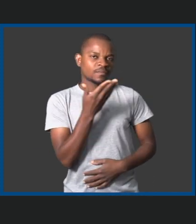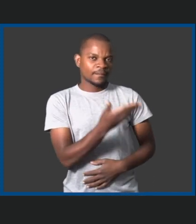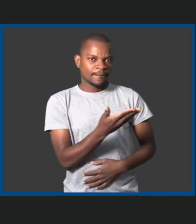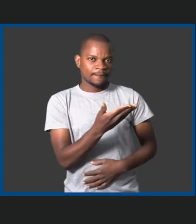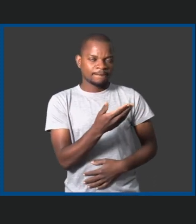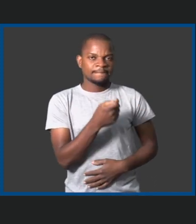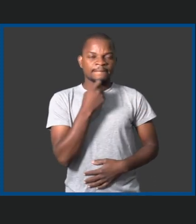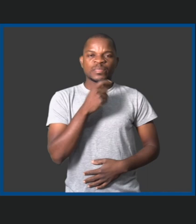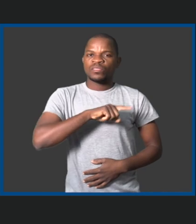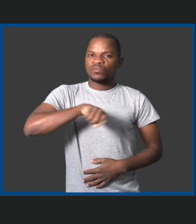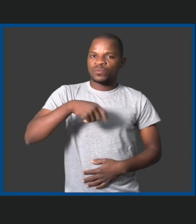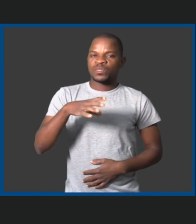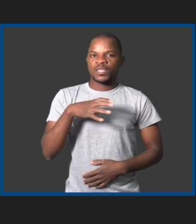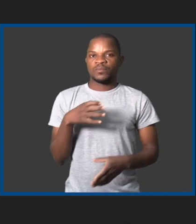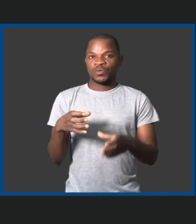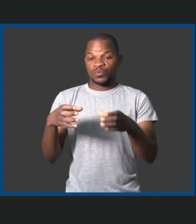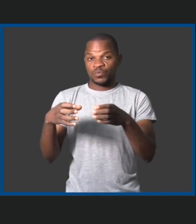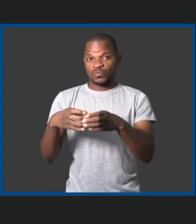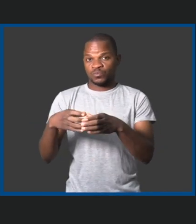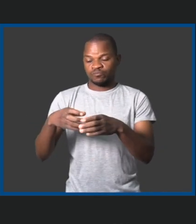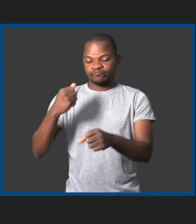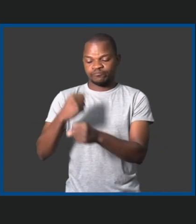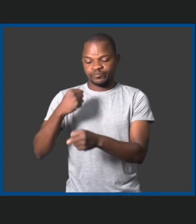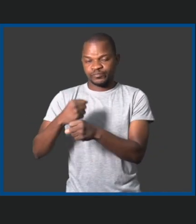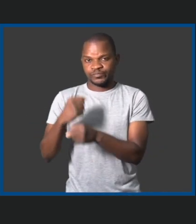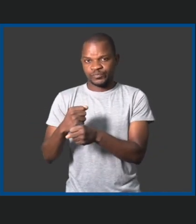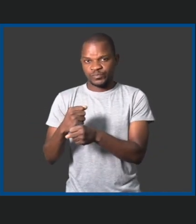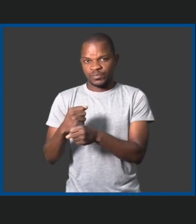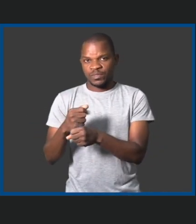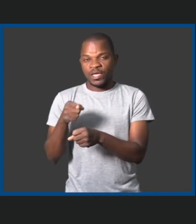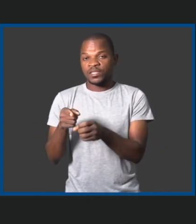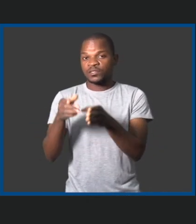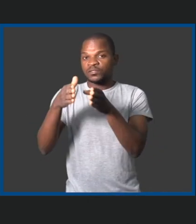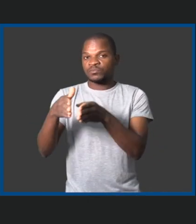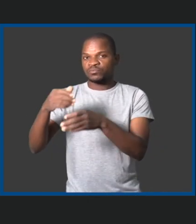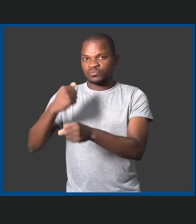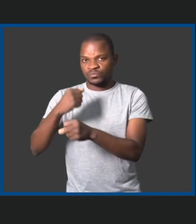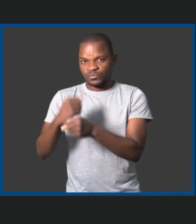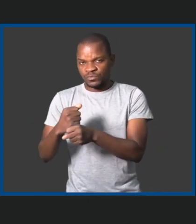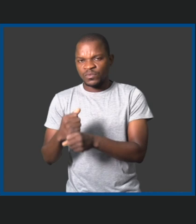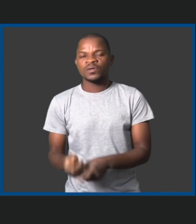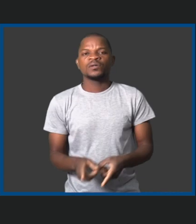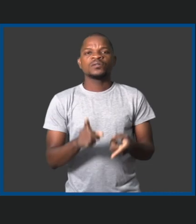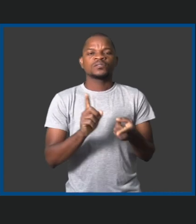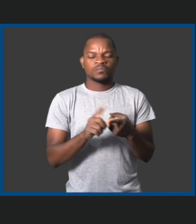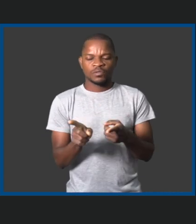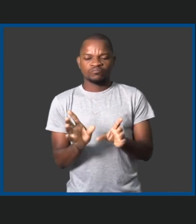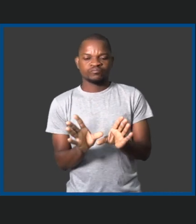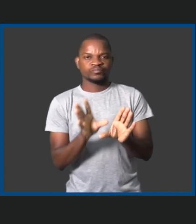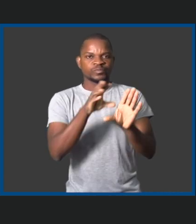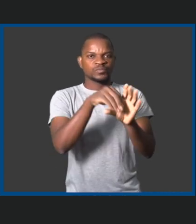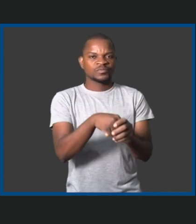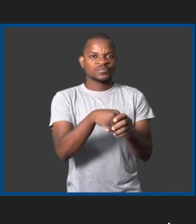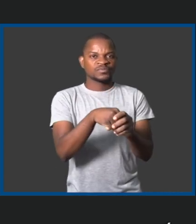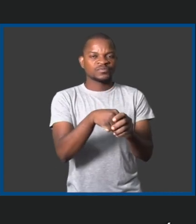Nós temos um grupo técnico de trabalho, em nível técnico de pessoas, em